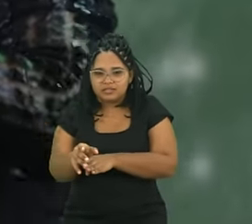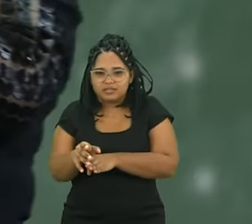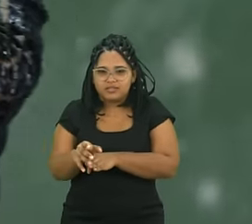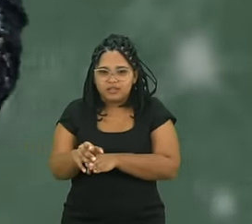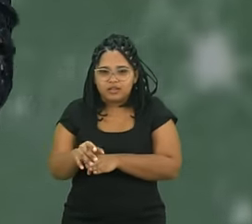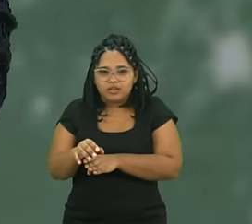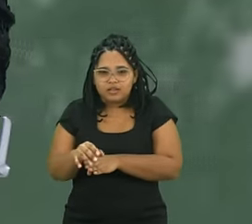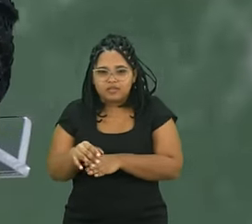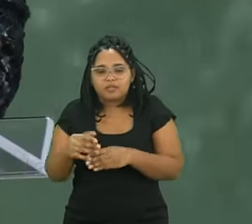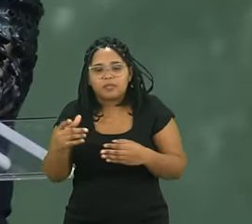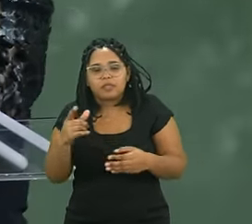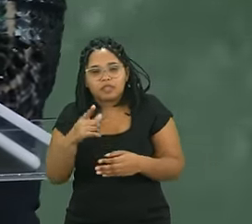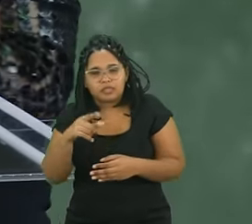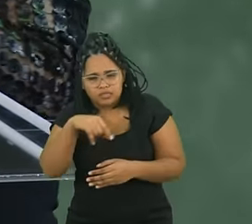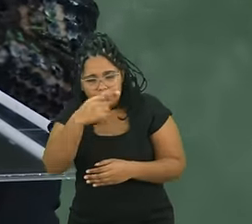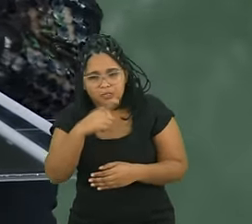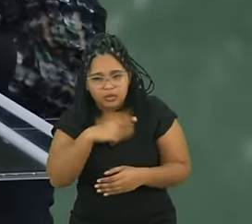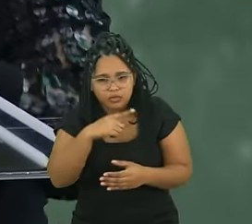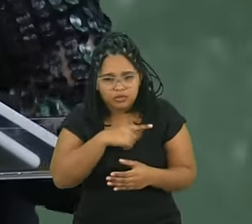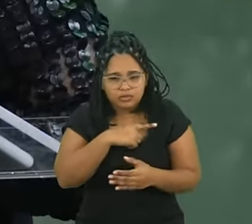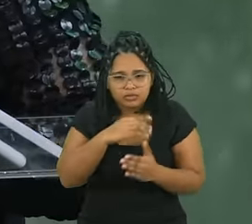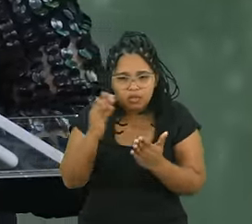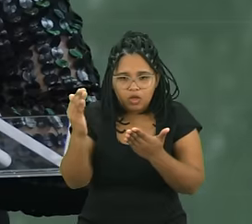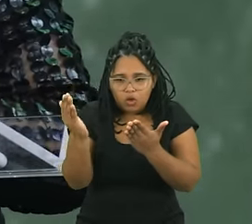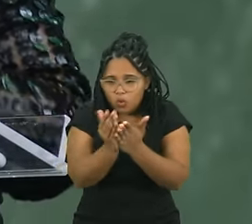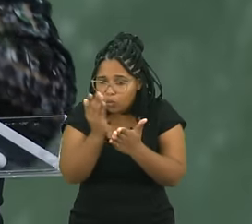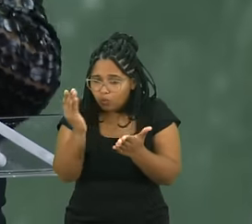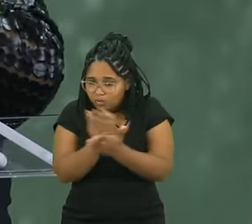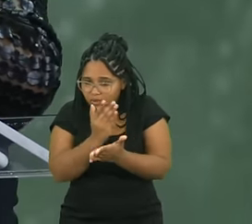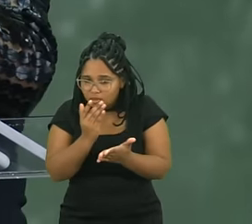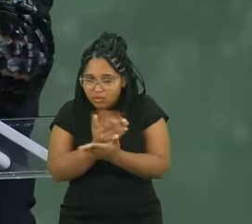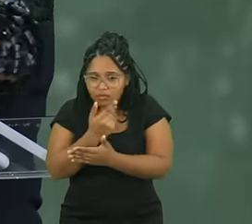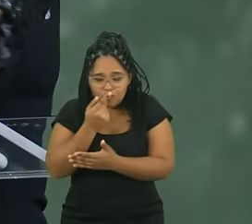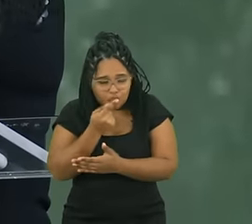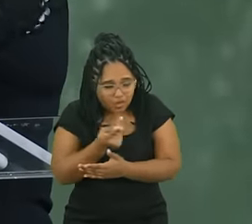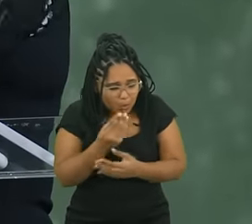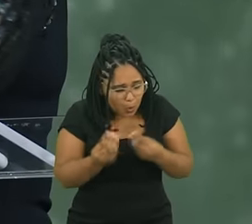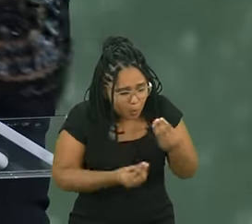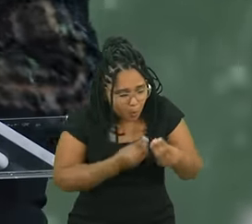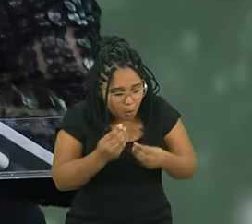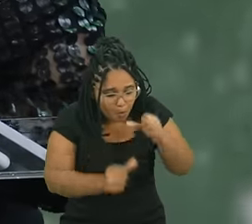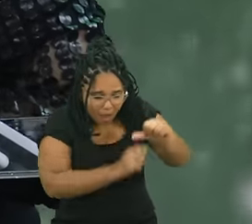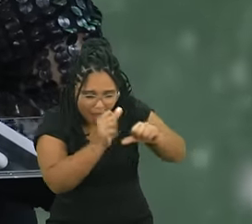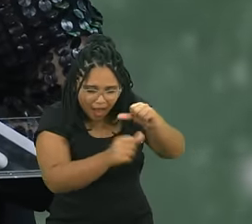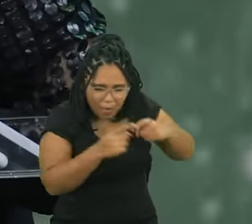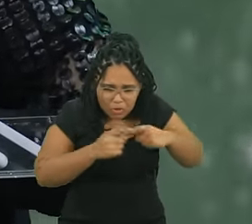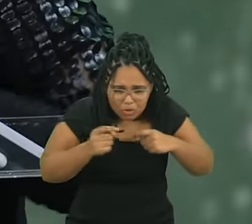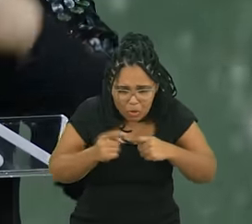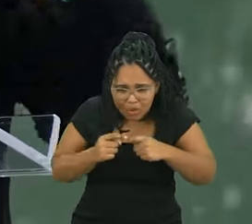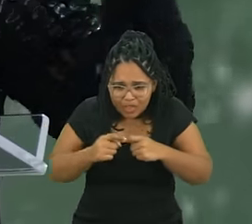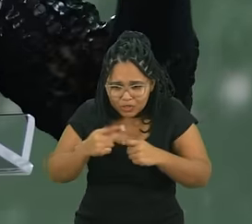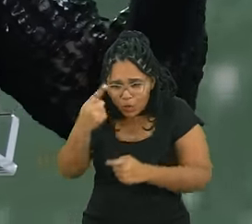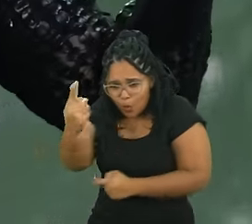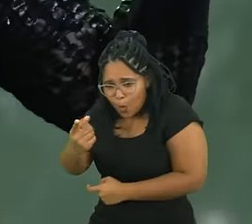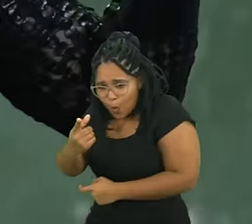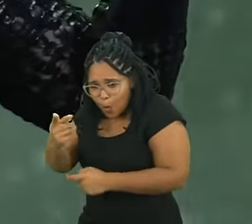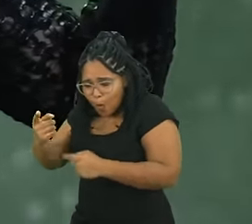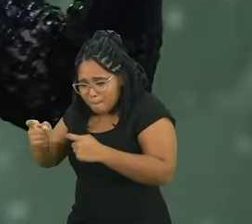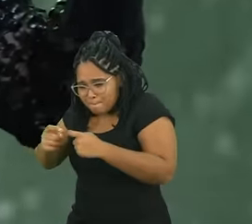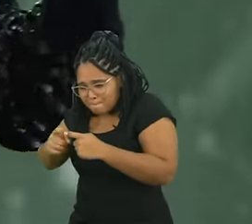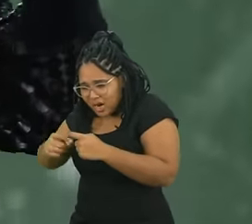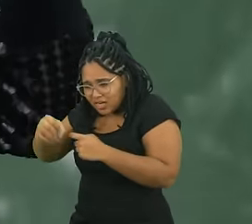isso no livro, como aconteceu a mudança do médico, de um neurocirurgião para outro. Agora vocês vão